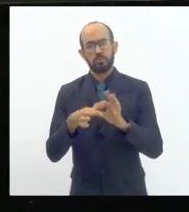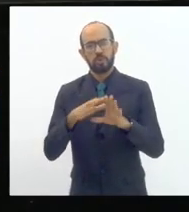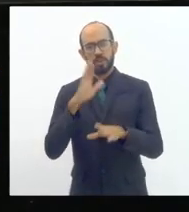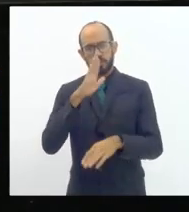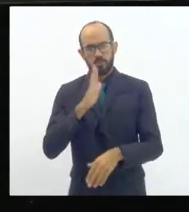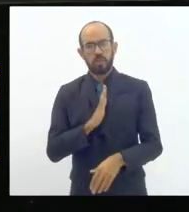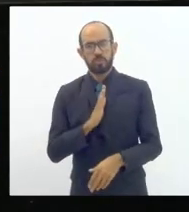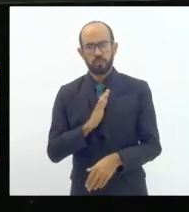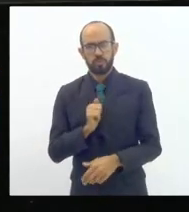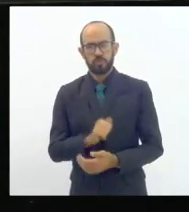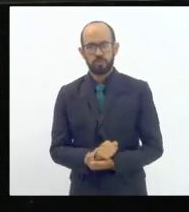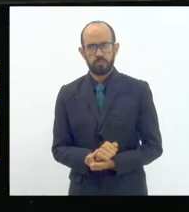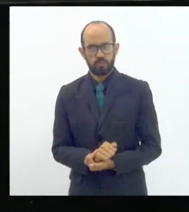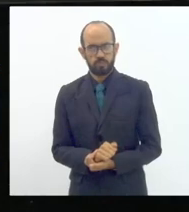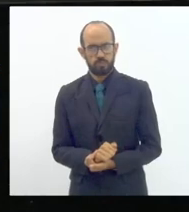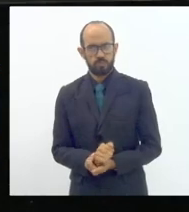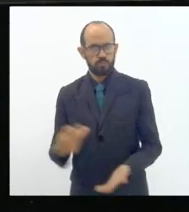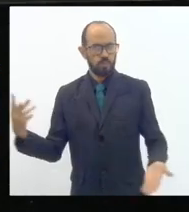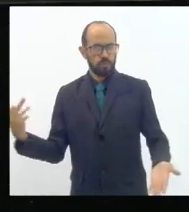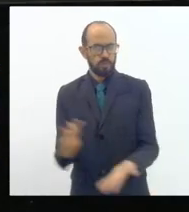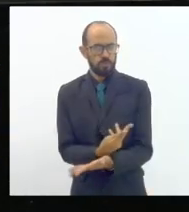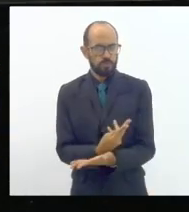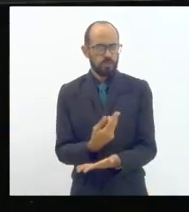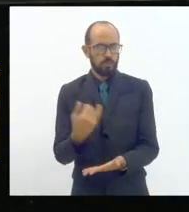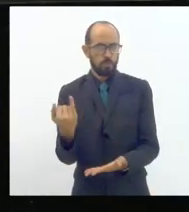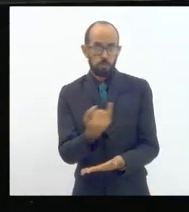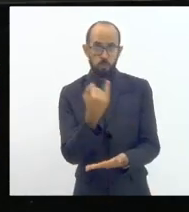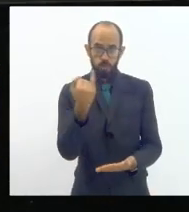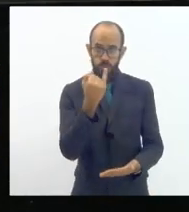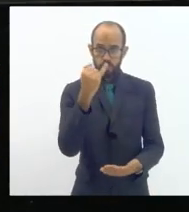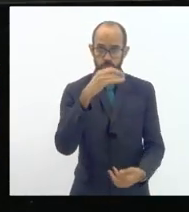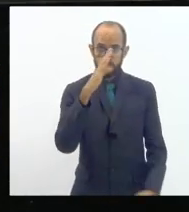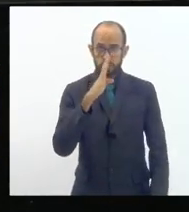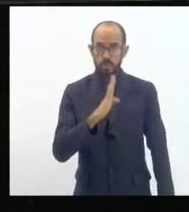Foi um acontecimento importante do nosso país.